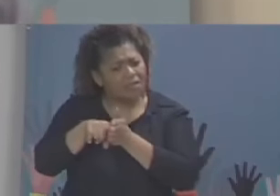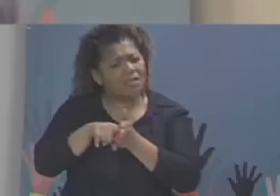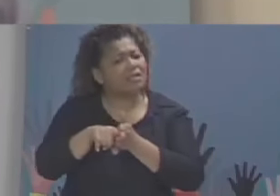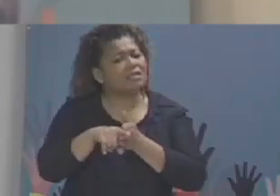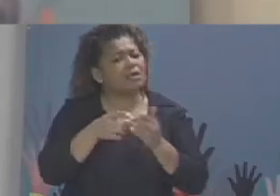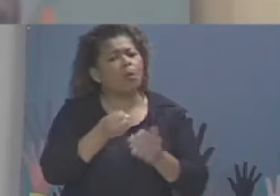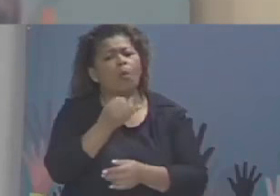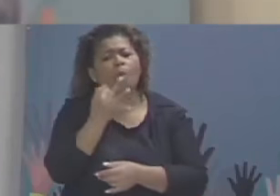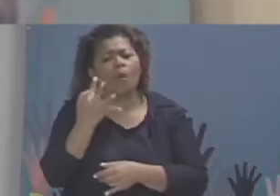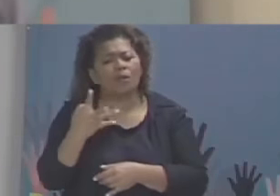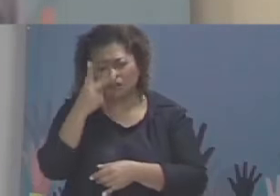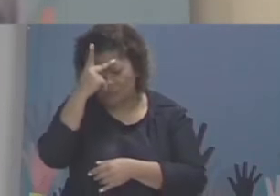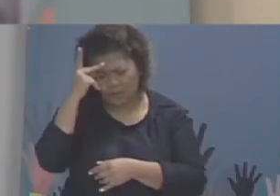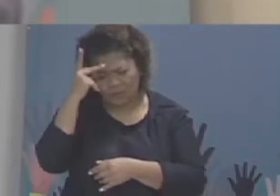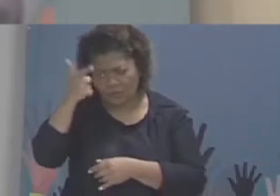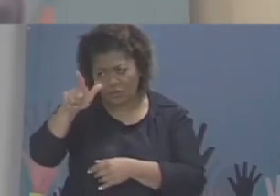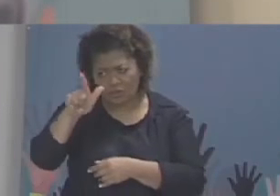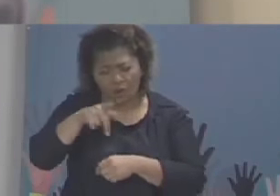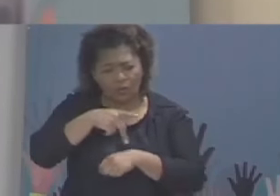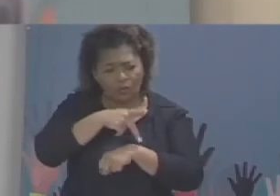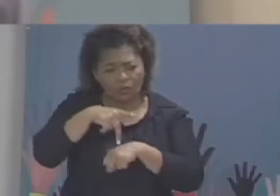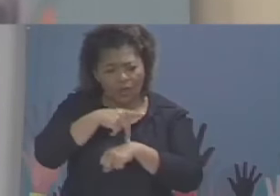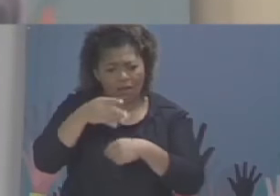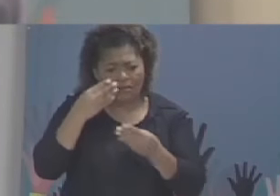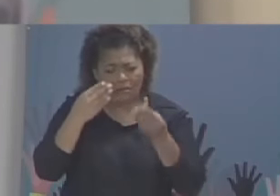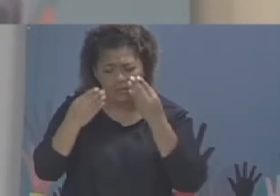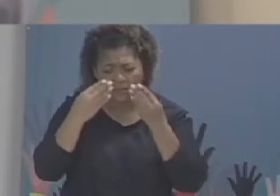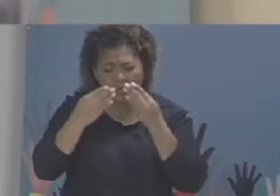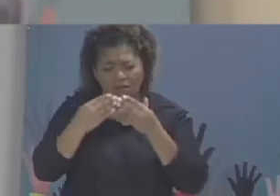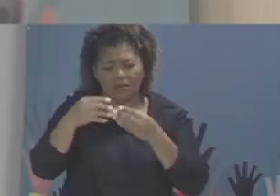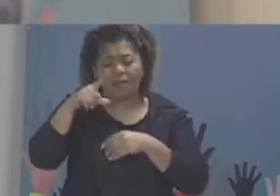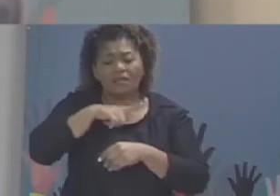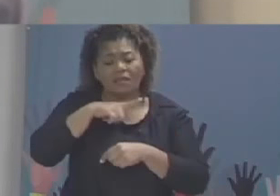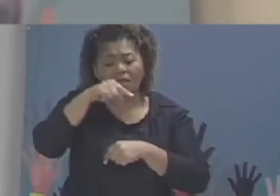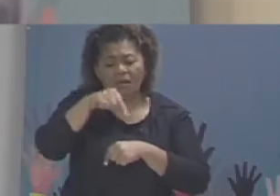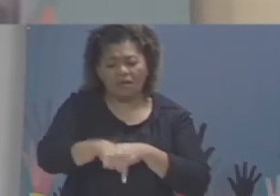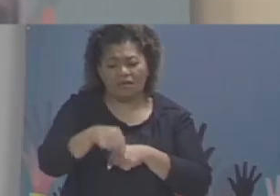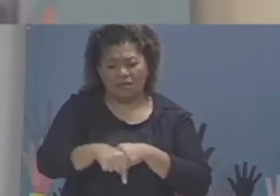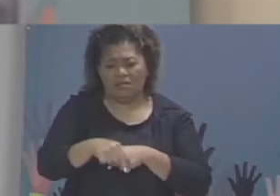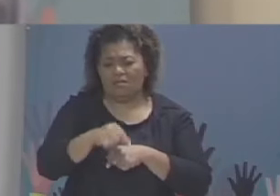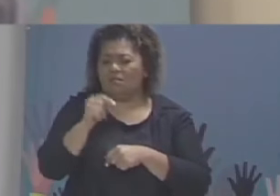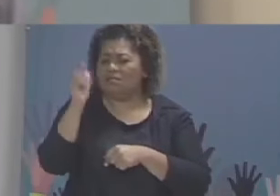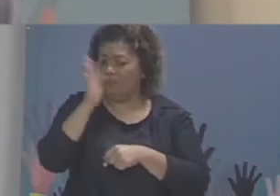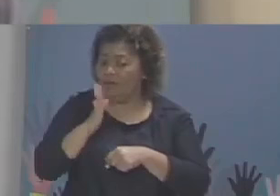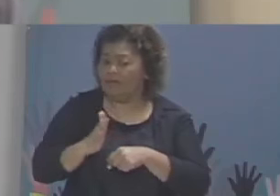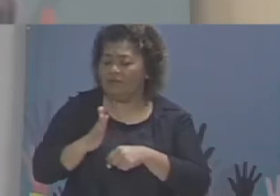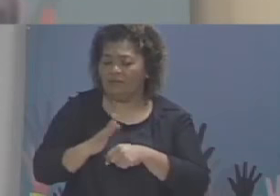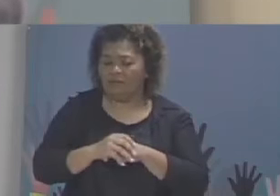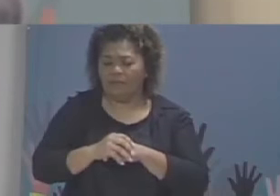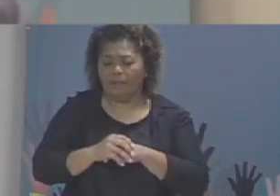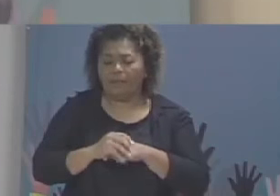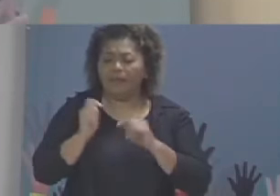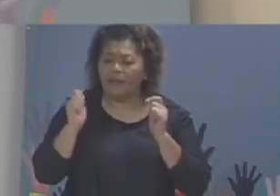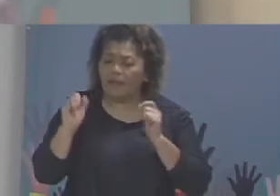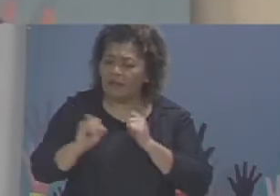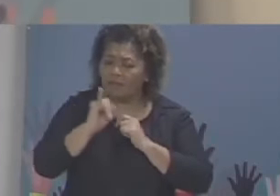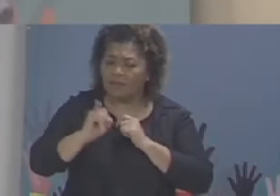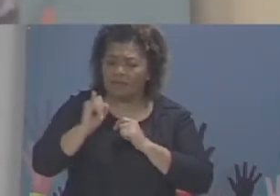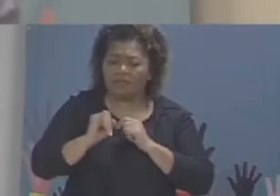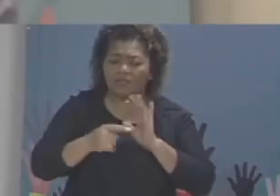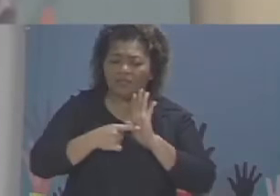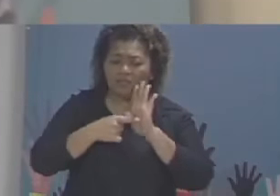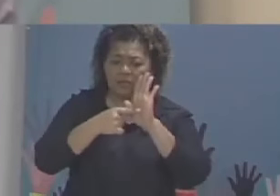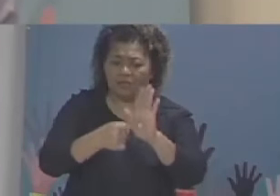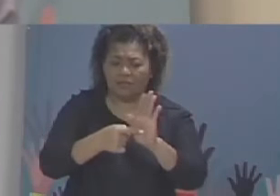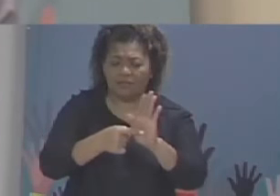esses psicólogos estão, quais são as condições de trabalho. Terceiro momento, chamar a classe para que a gente possa votar nisso. É importante que a gente coloque que nós